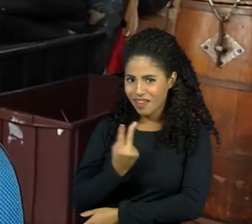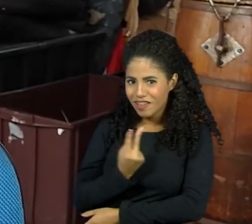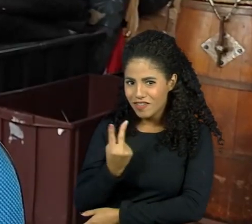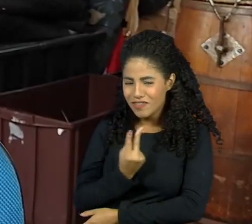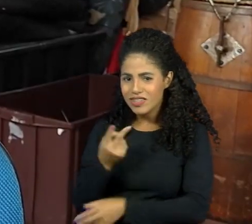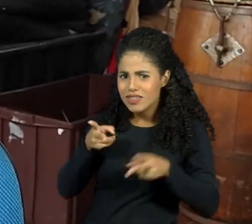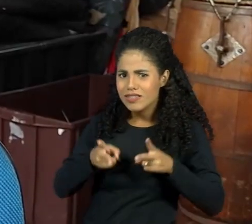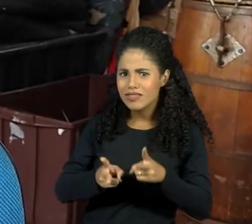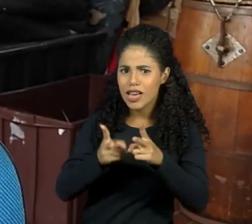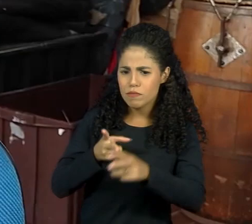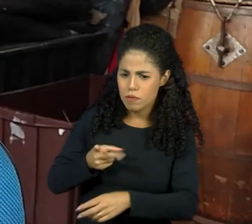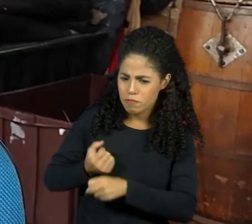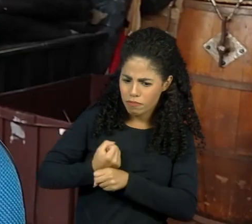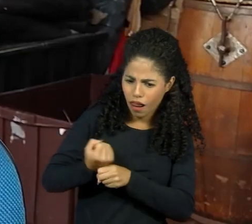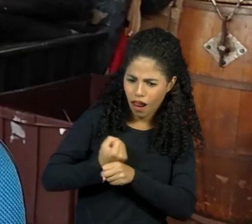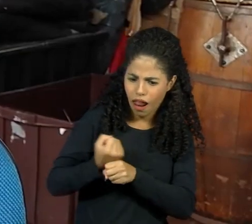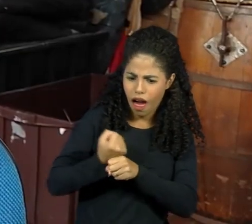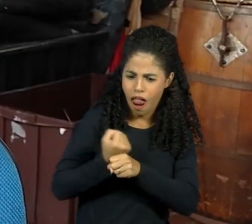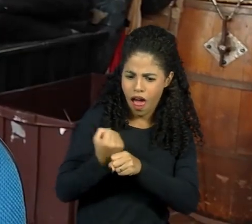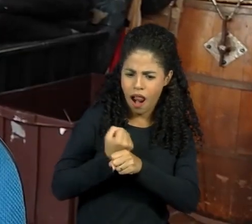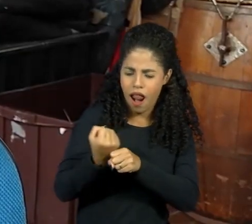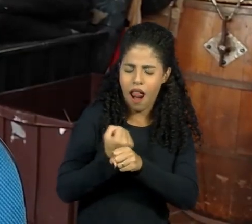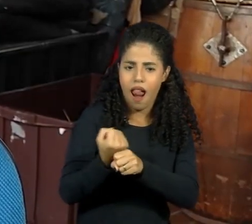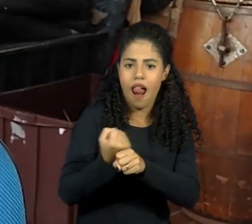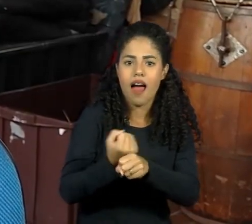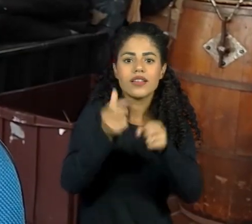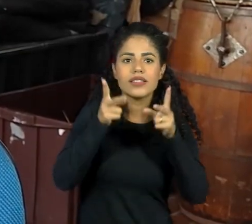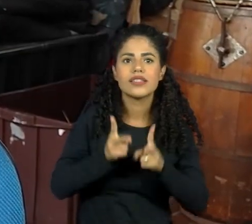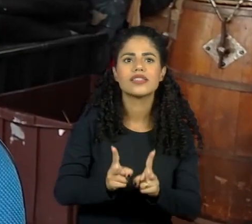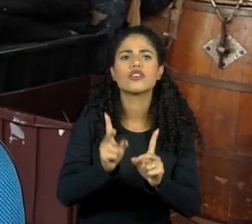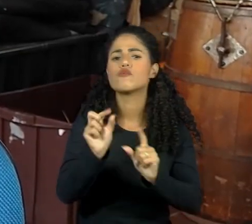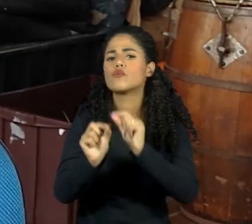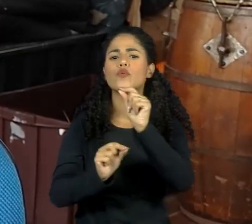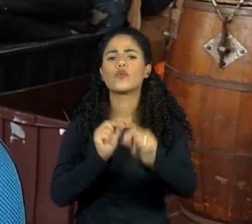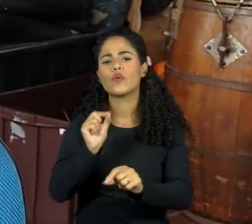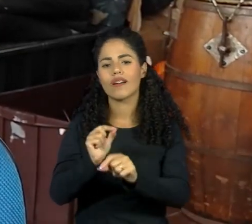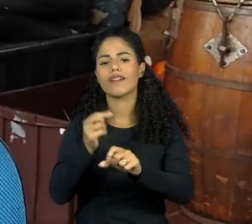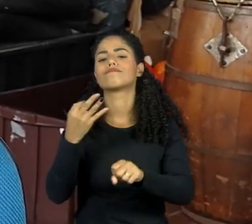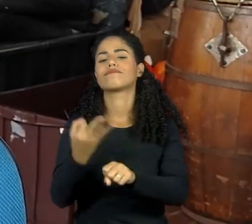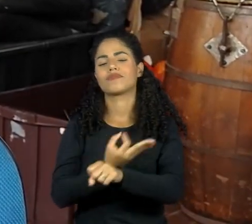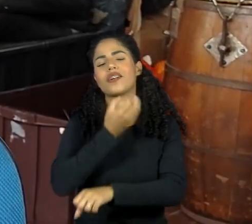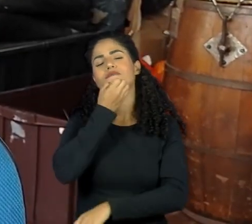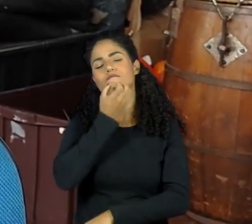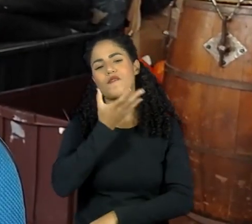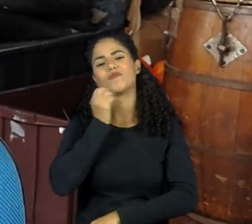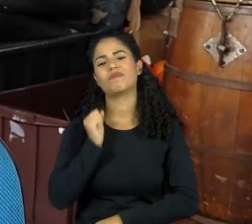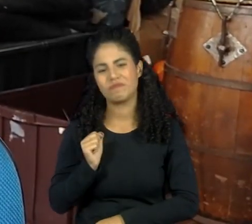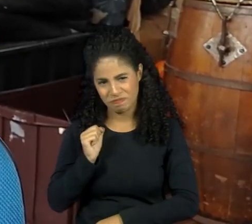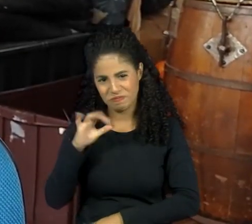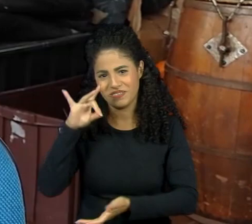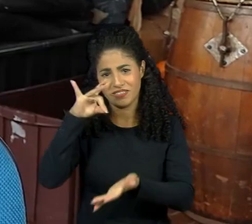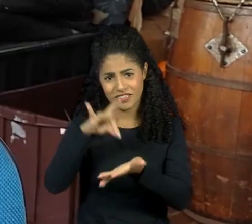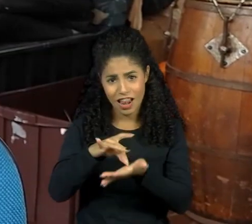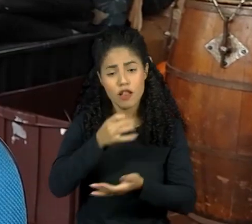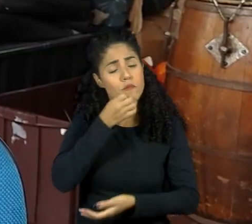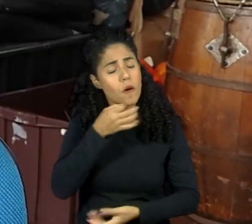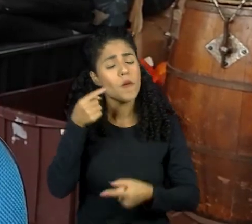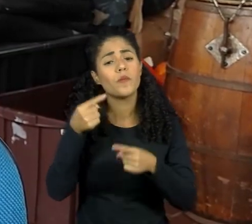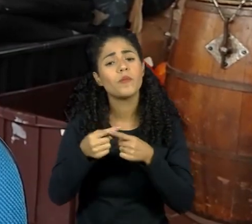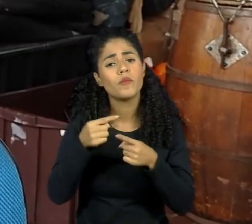anos e continuamos cultivando é o que vale a pena viver. E é muito bom porque você está no seu canto,